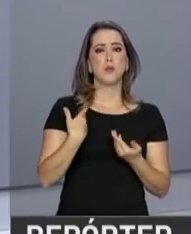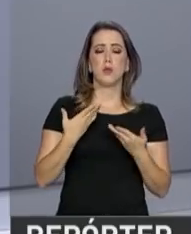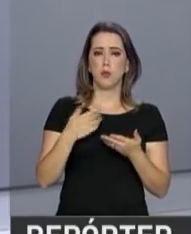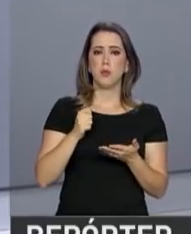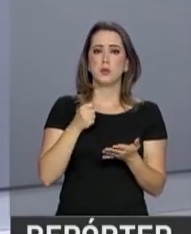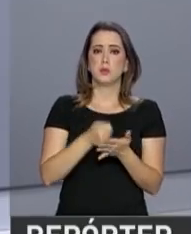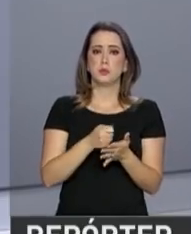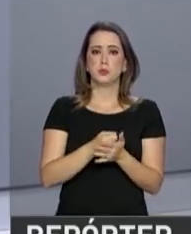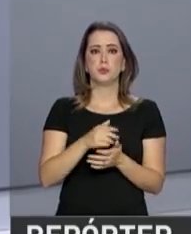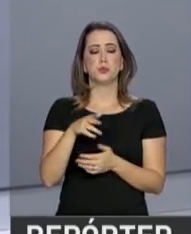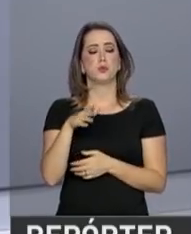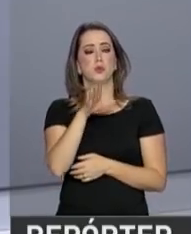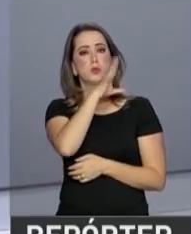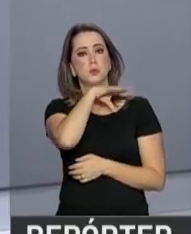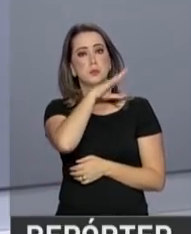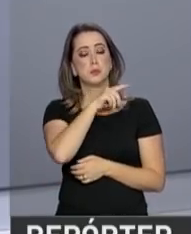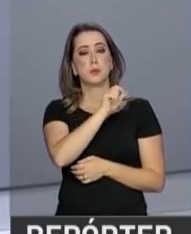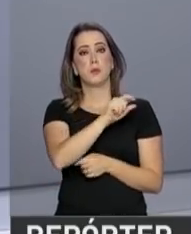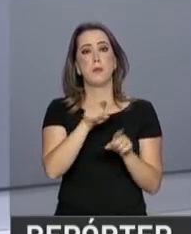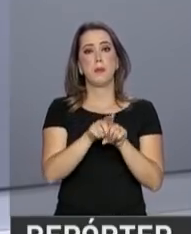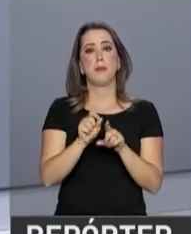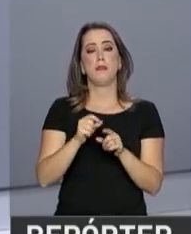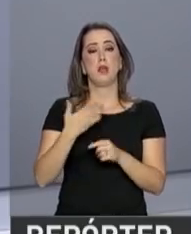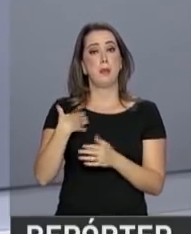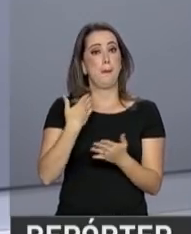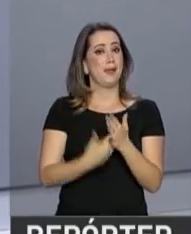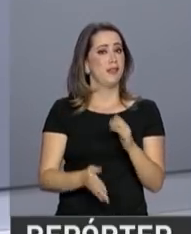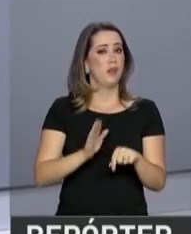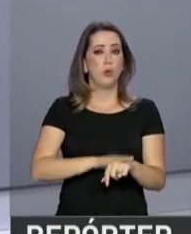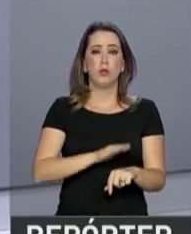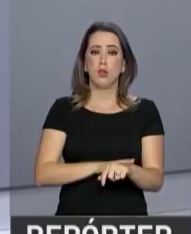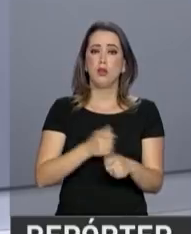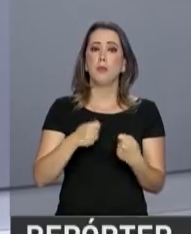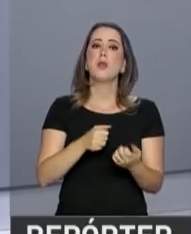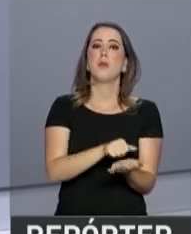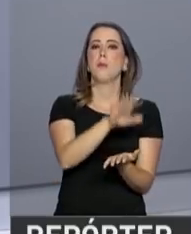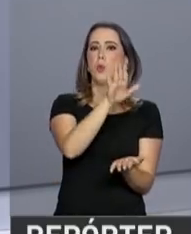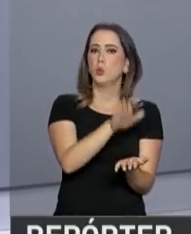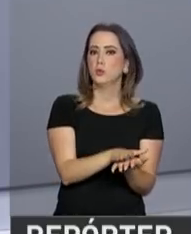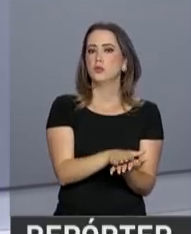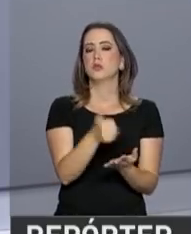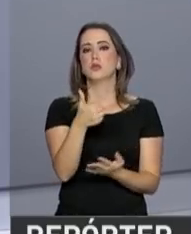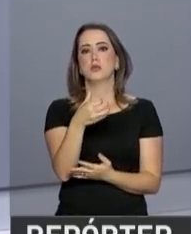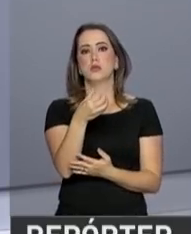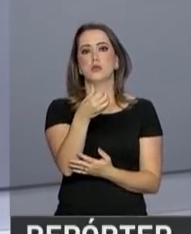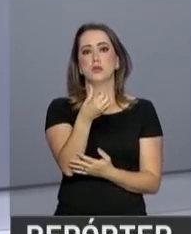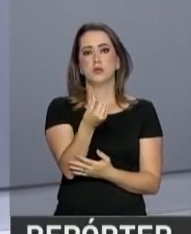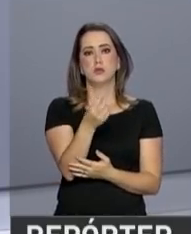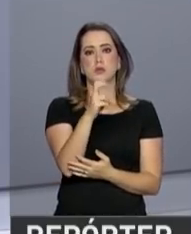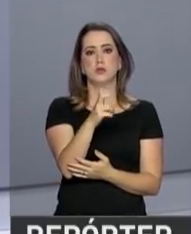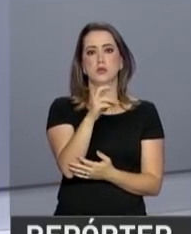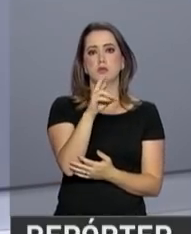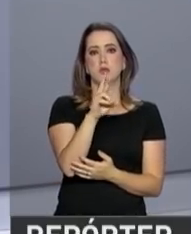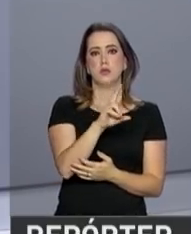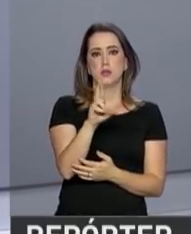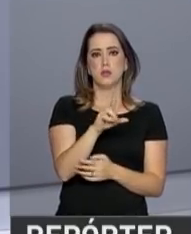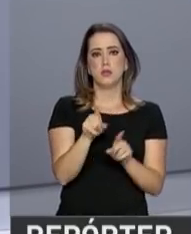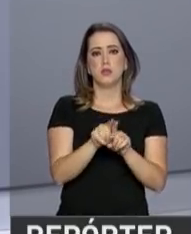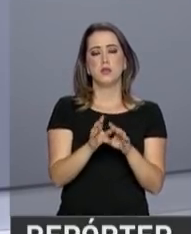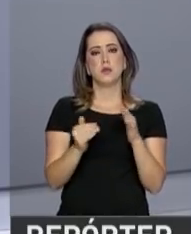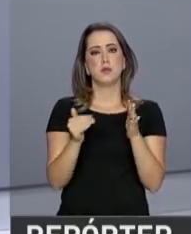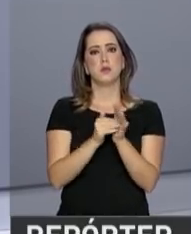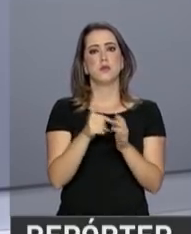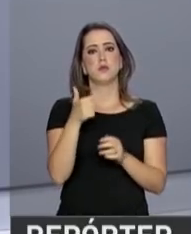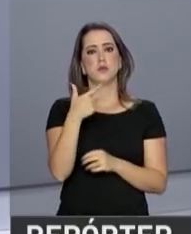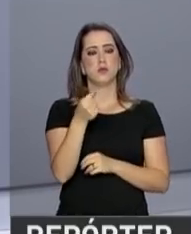as contas com o Leão. E fique atento, quem perder o prazo está sujeito ao pagamento de multa de mínimo de R$ 155,00